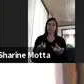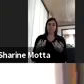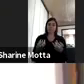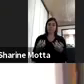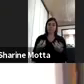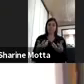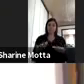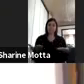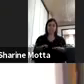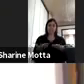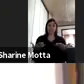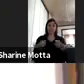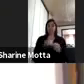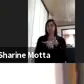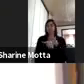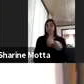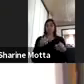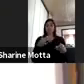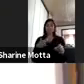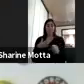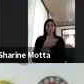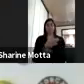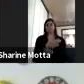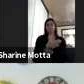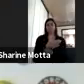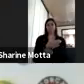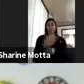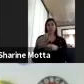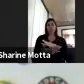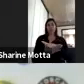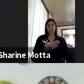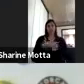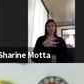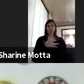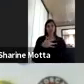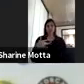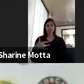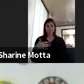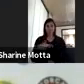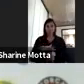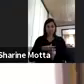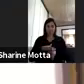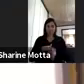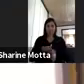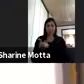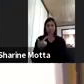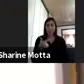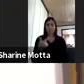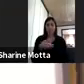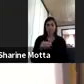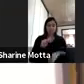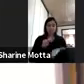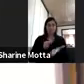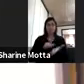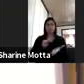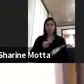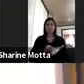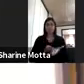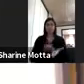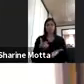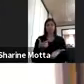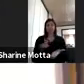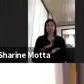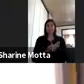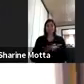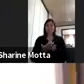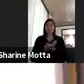mais consegue entrar em auxílio-doença no Brasil. Não tem perito. Ninguém mais consegue, não tem perito, não tem...